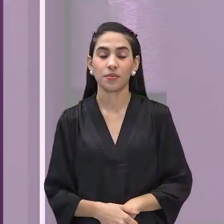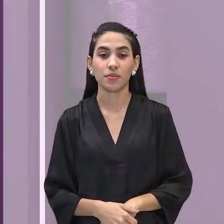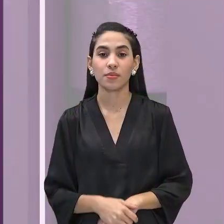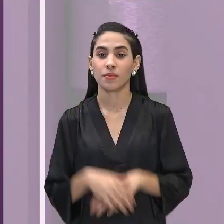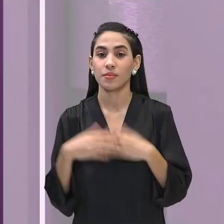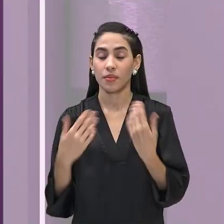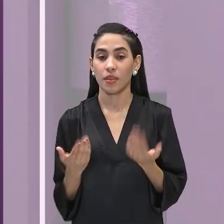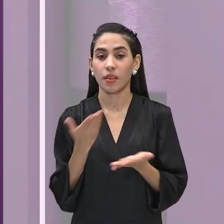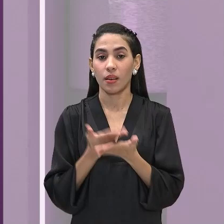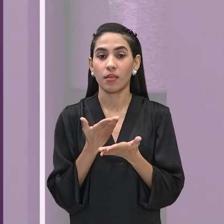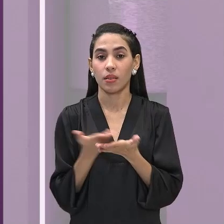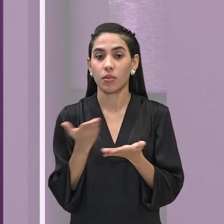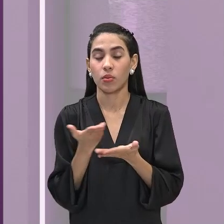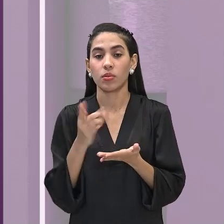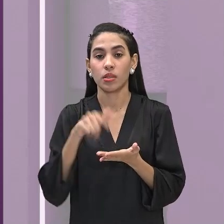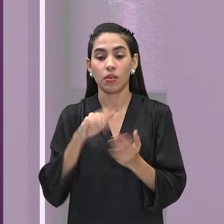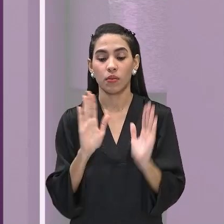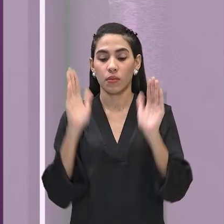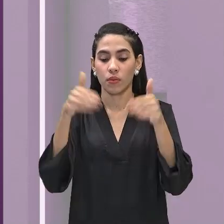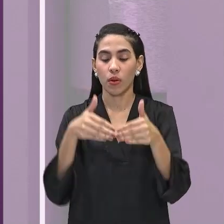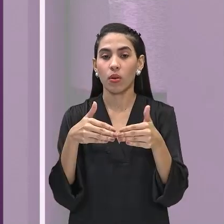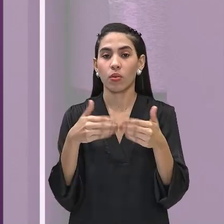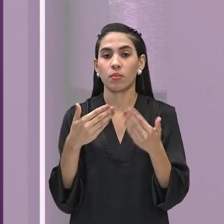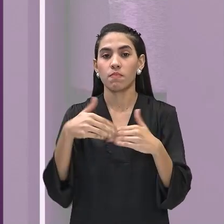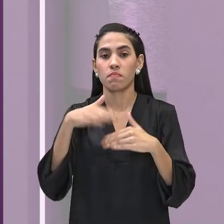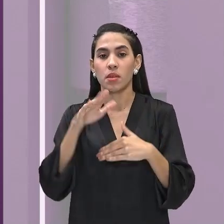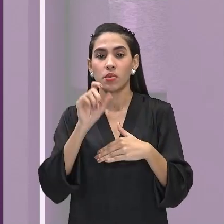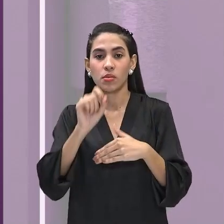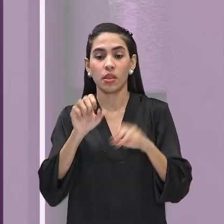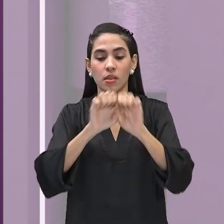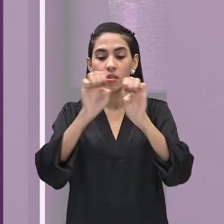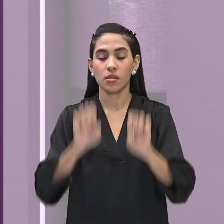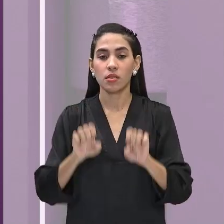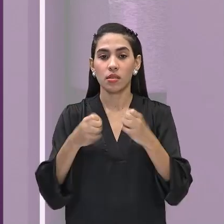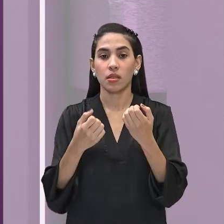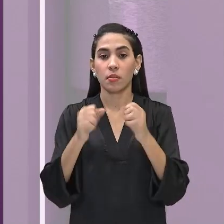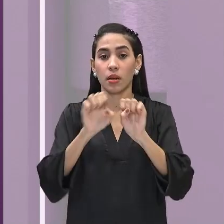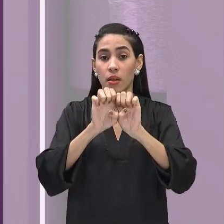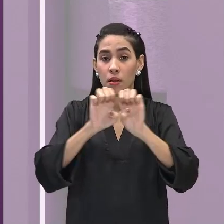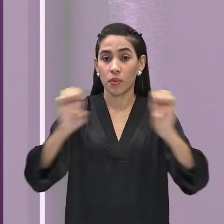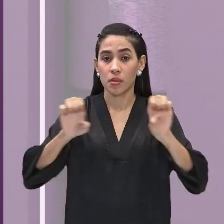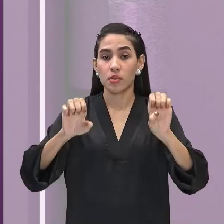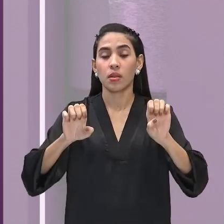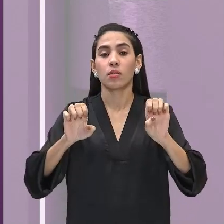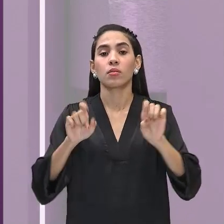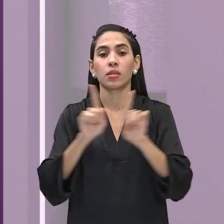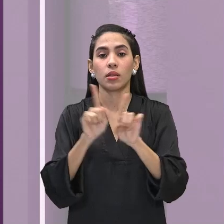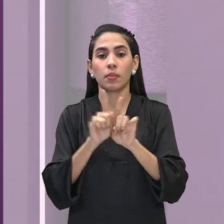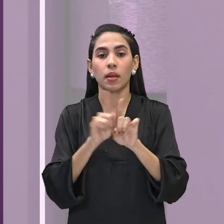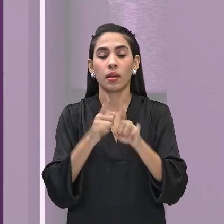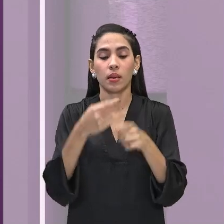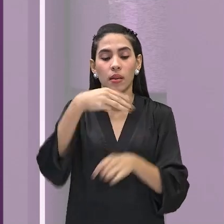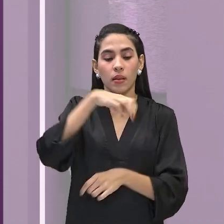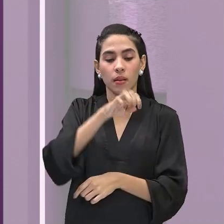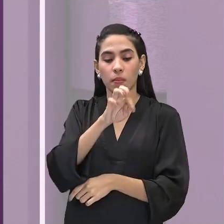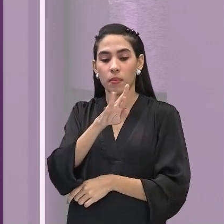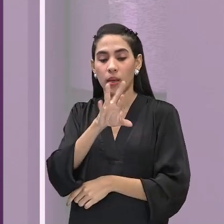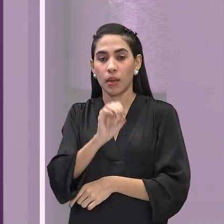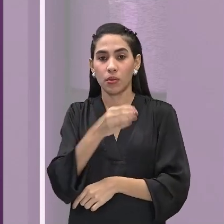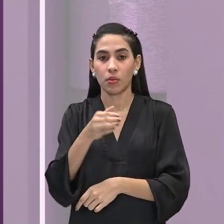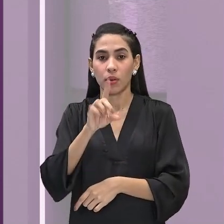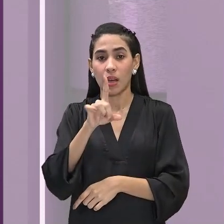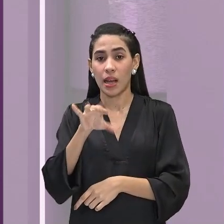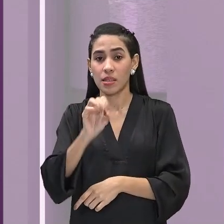Então, a nossa aula aqui é voltada para estudar sistema de equações ali, método da adição, só que antes de